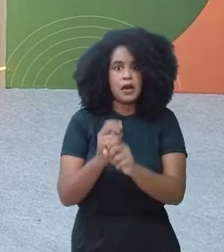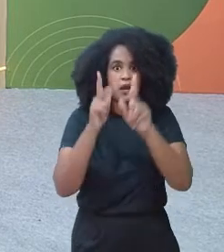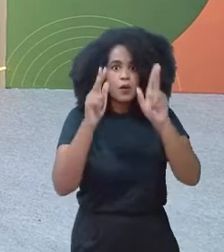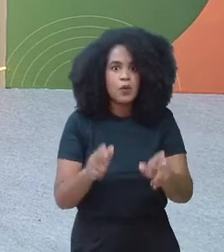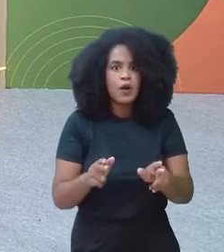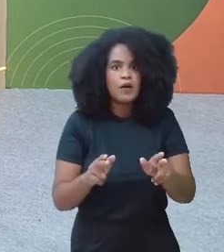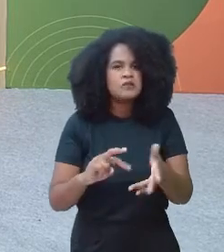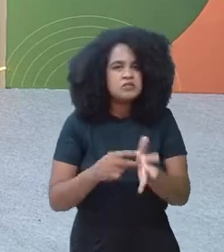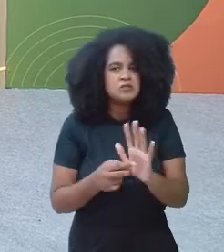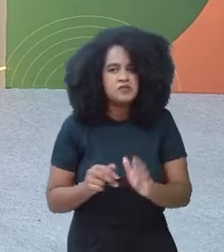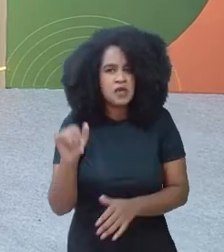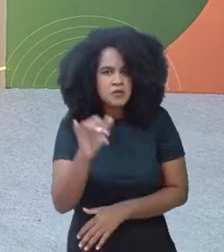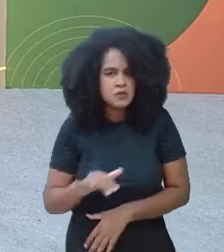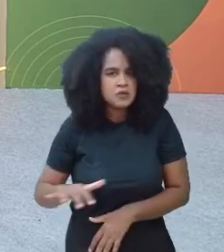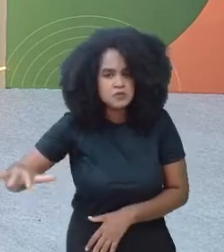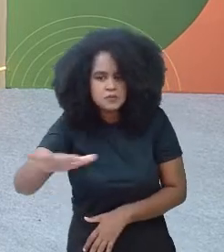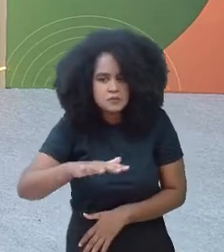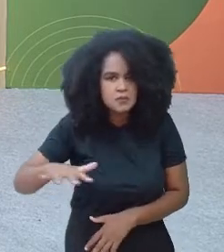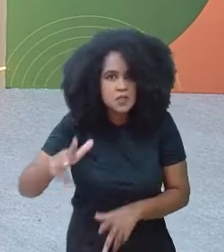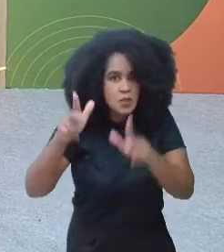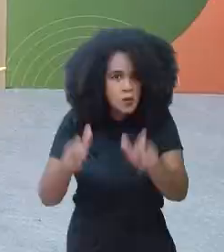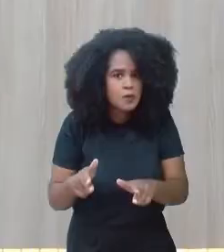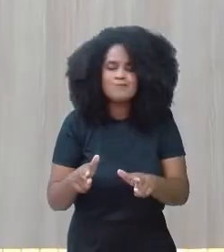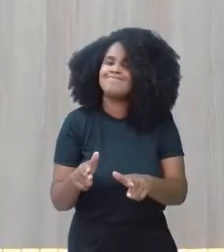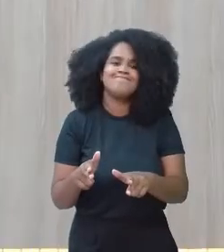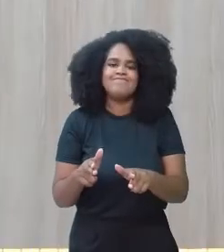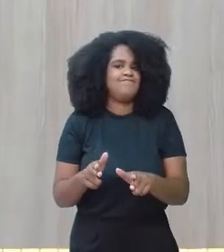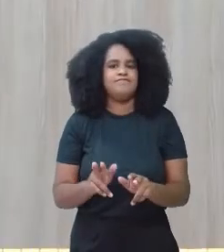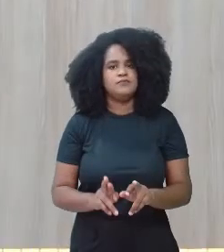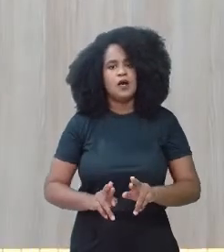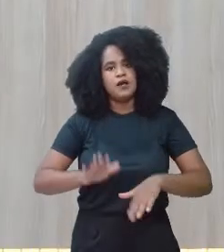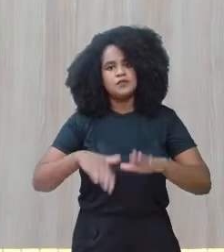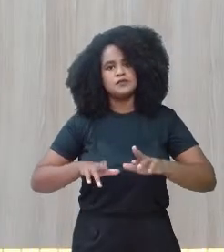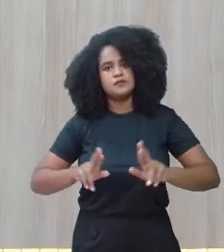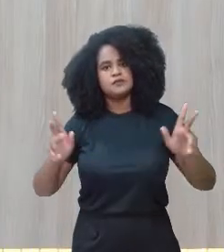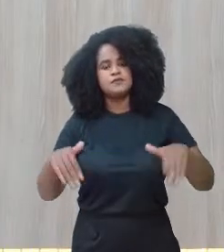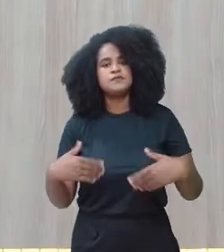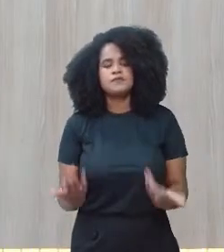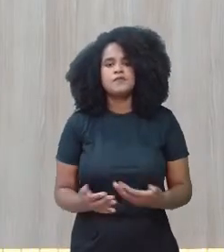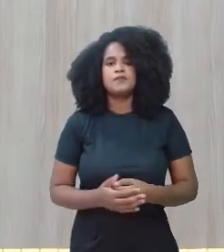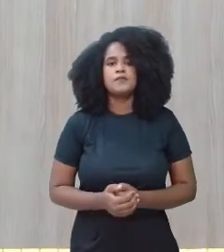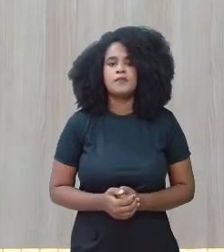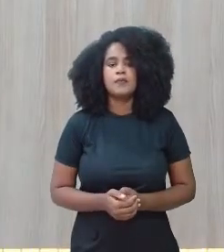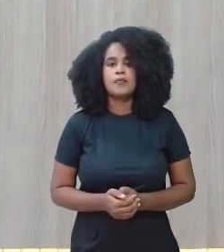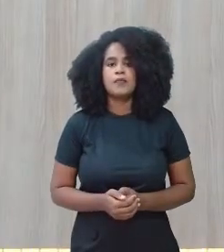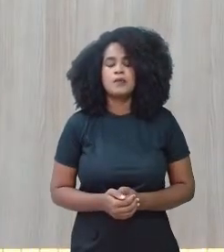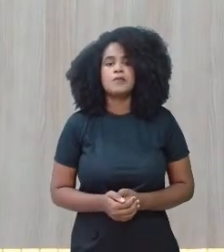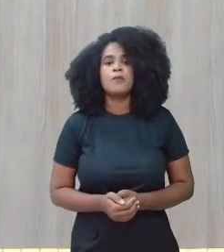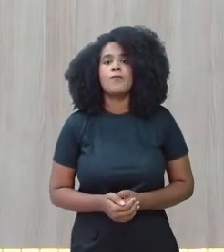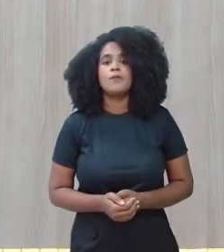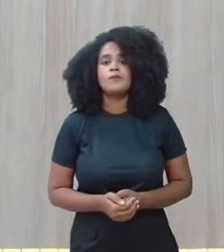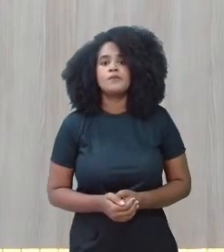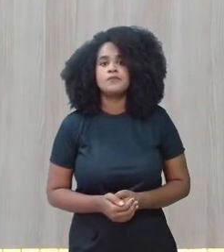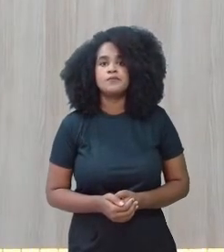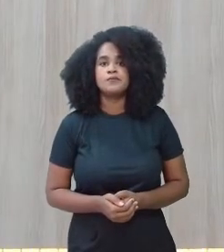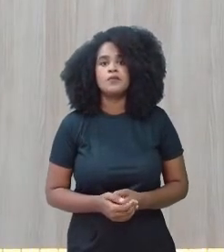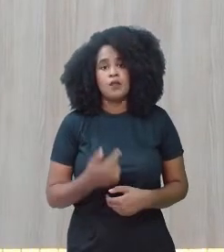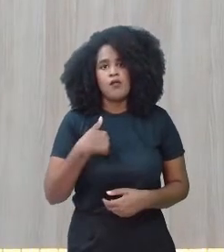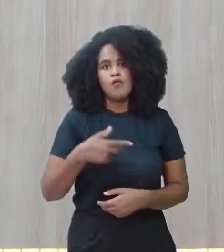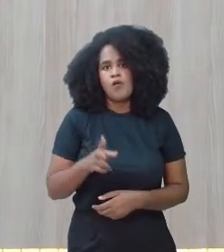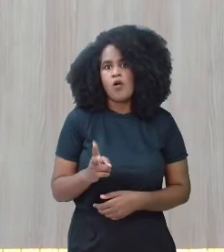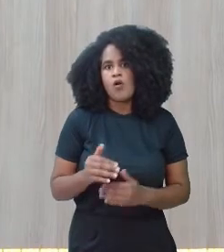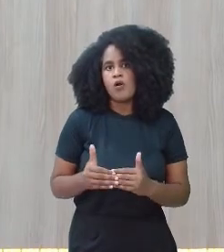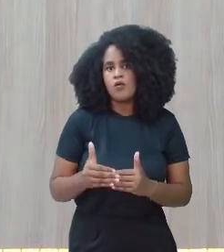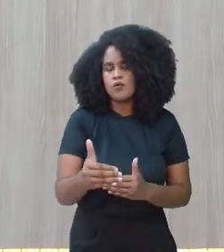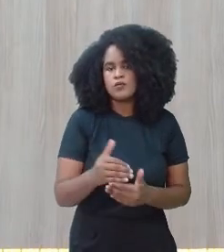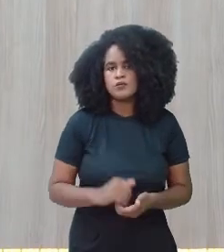ter o mesmo espaço limitado, tá certo? E aí, a gente seguiria, né, com a ideia dos comentários, mas eu vou continuar,